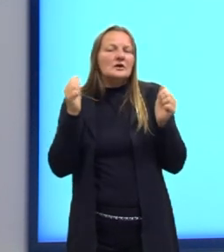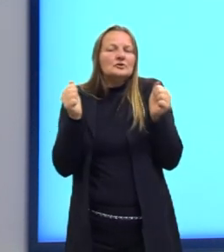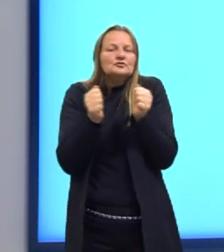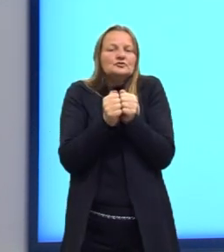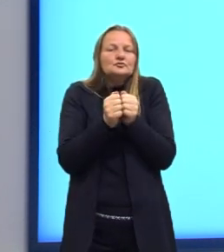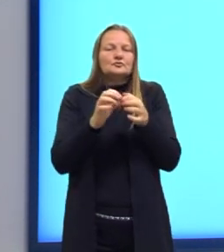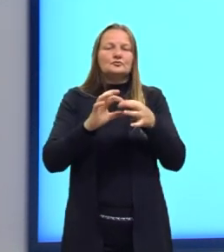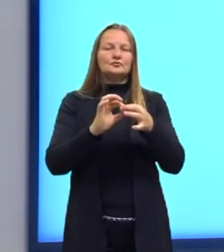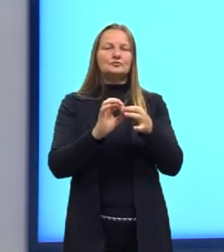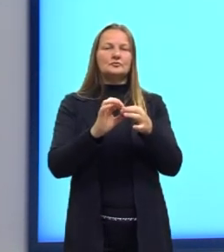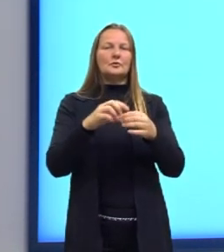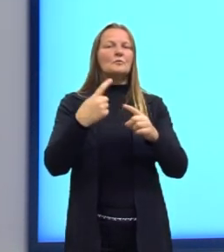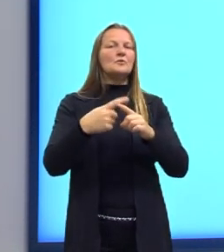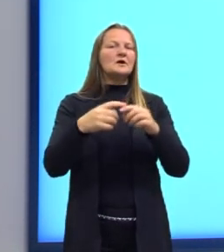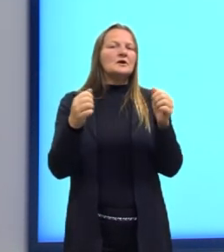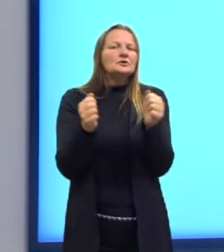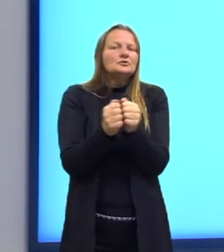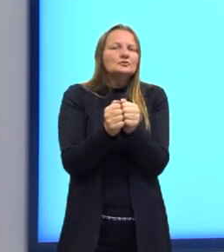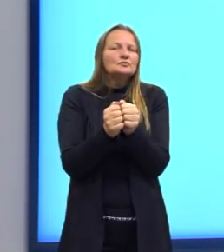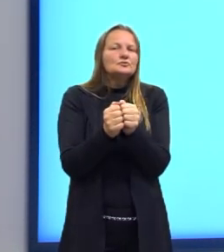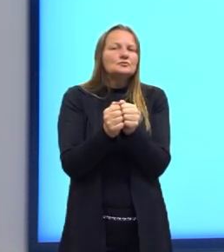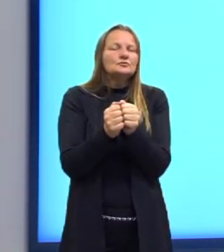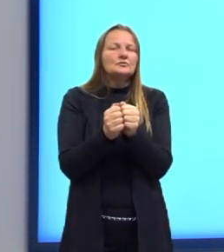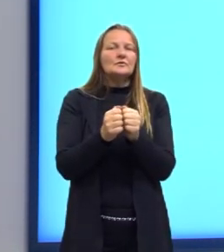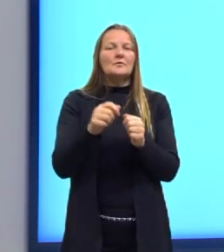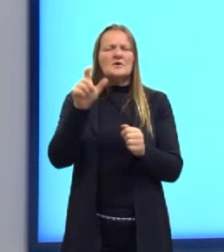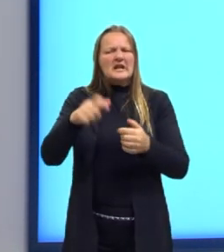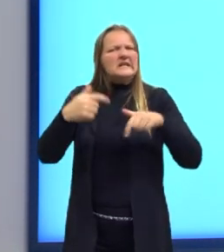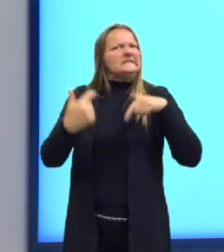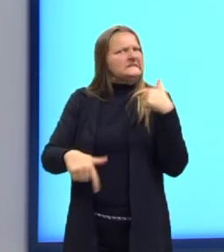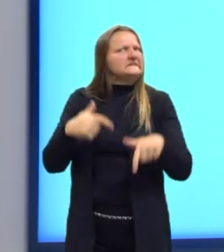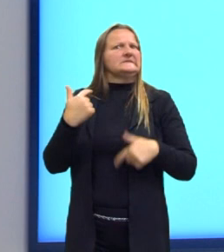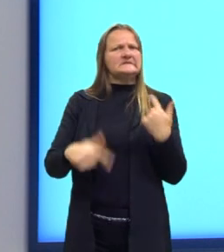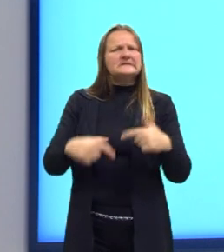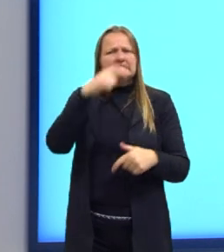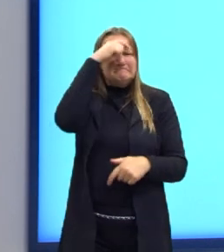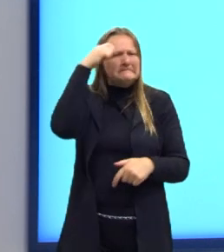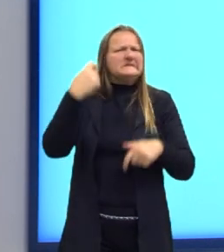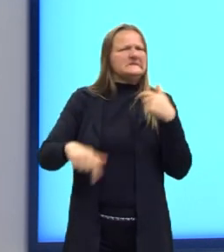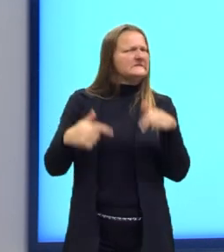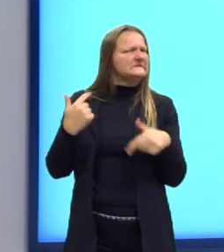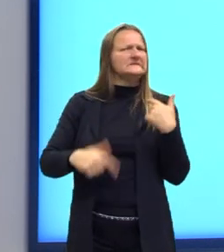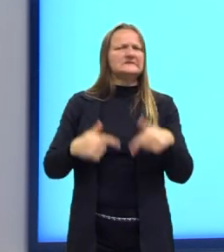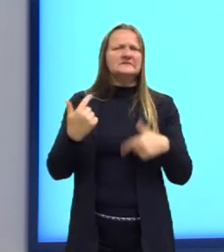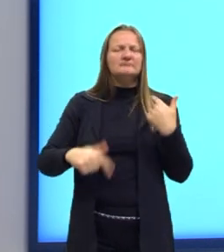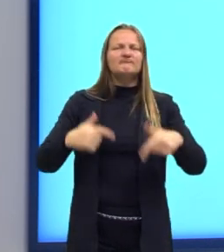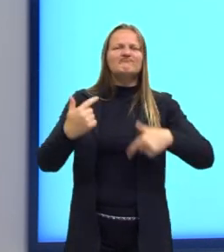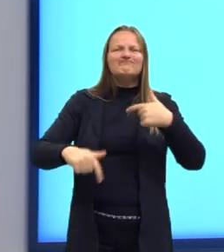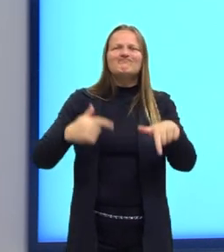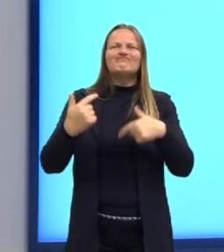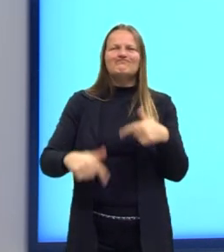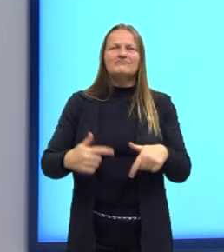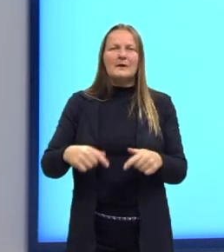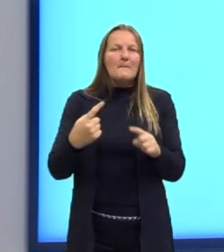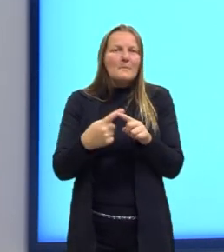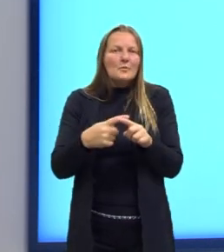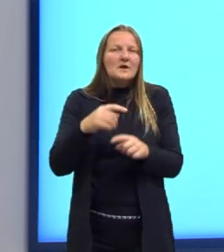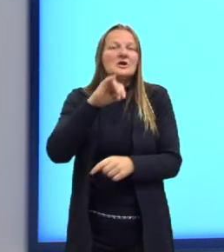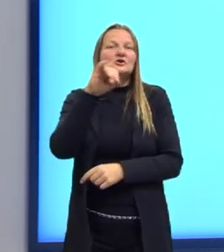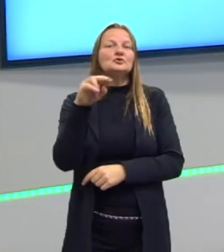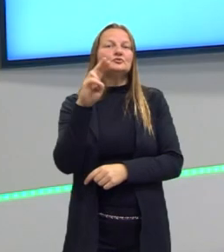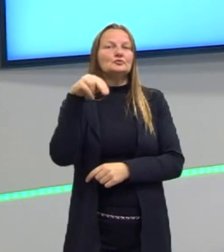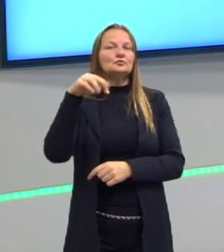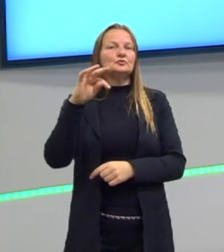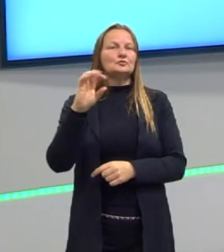to all canaveral porque juntos gente porque ele que está trabalhar ele que está trabalhando ele que está